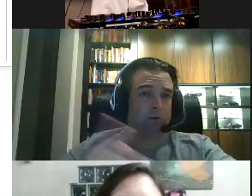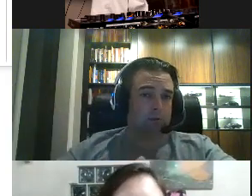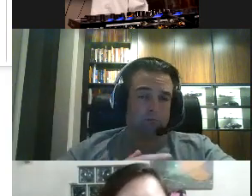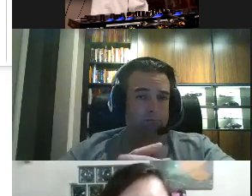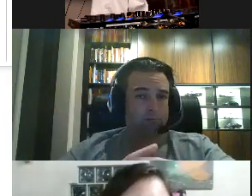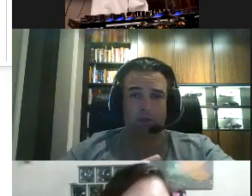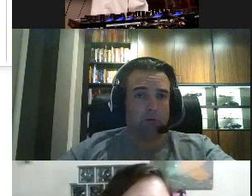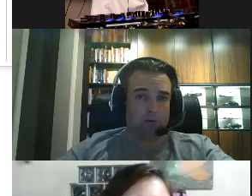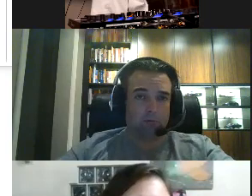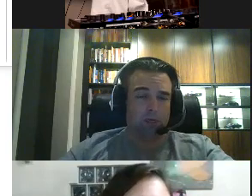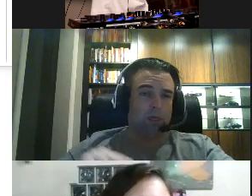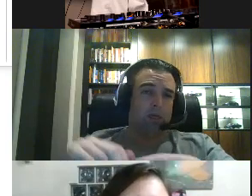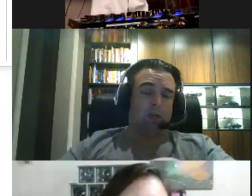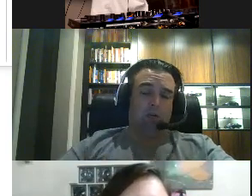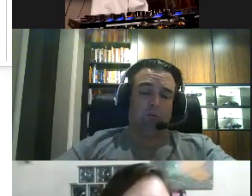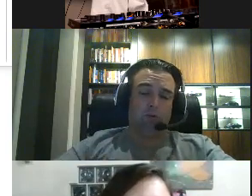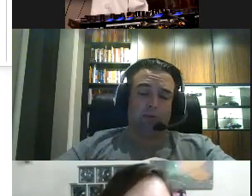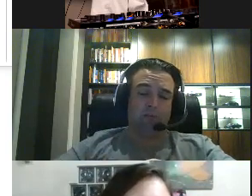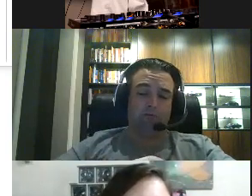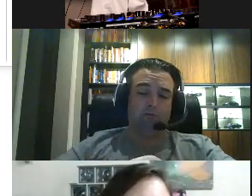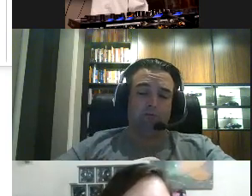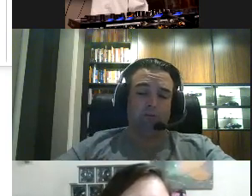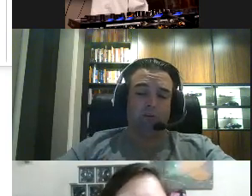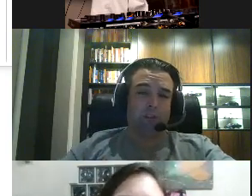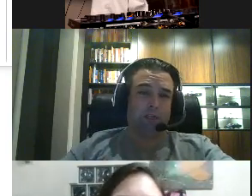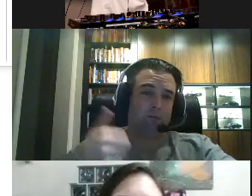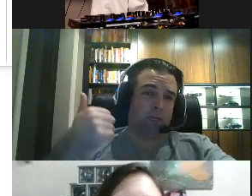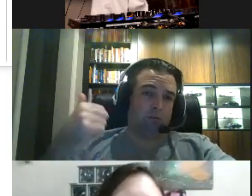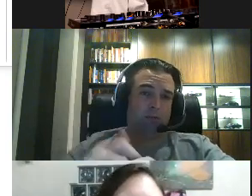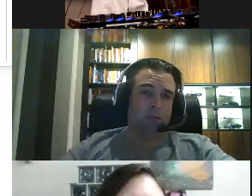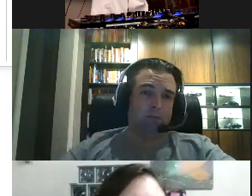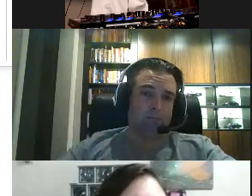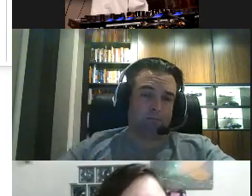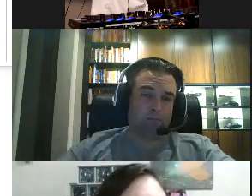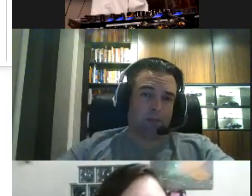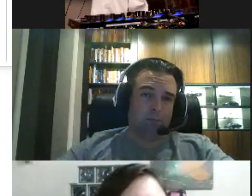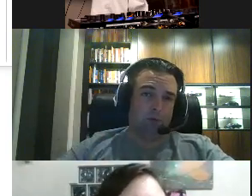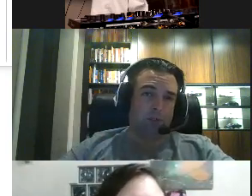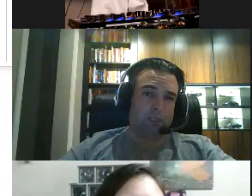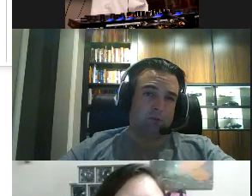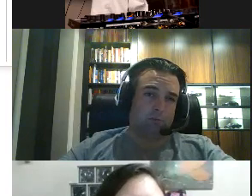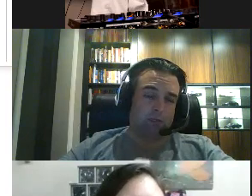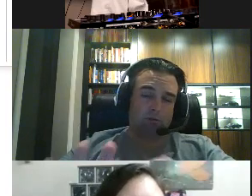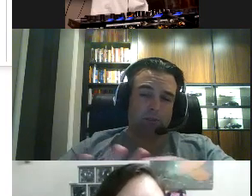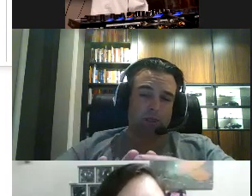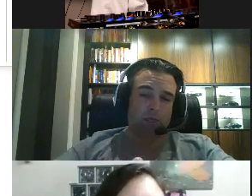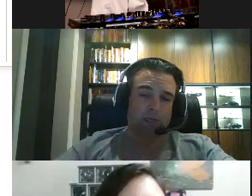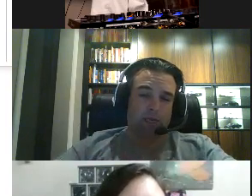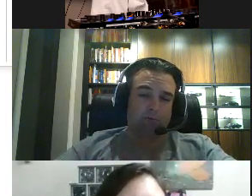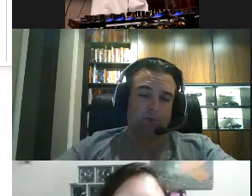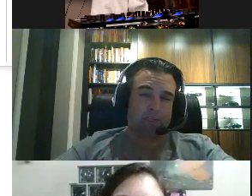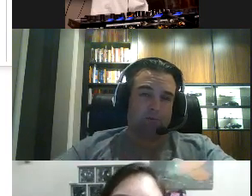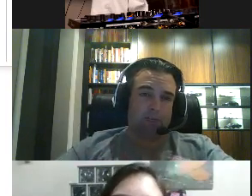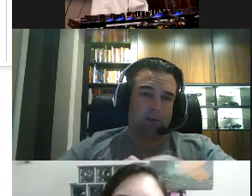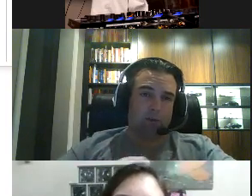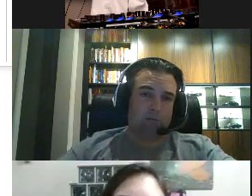e usa. Tranquilo. O poço mais fundo do nosso estado é aqui no Alibem. 1.300 metros. A